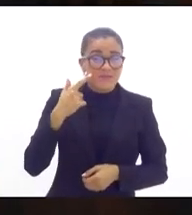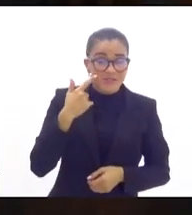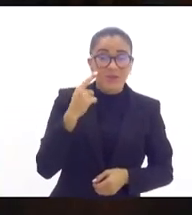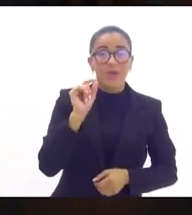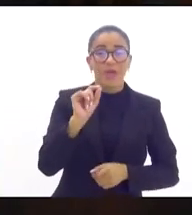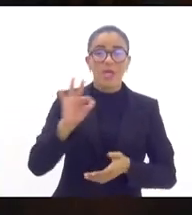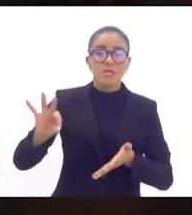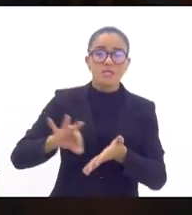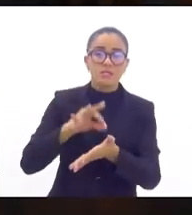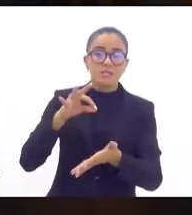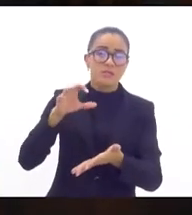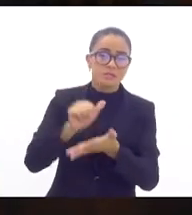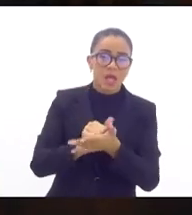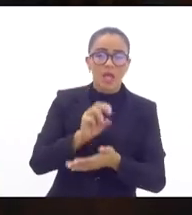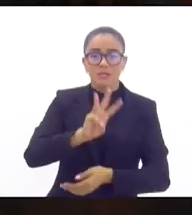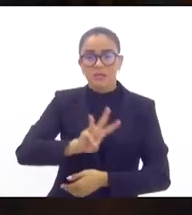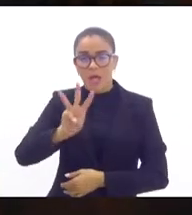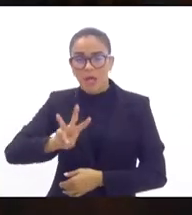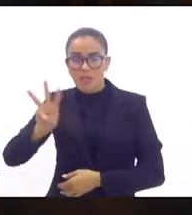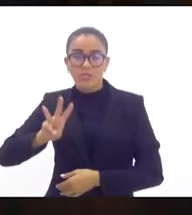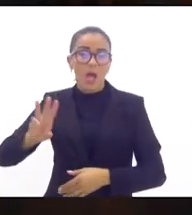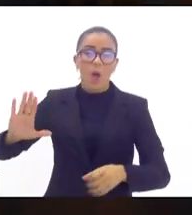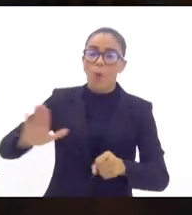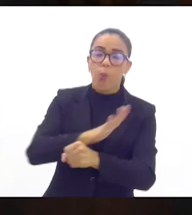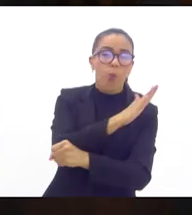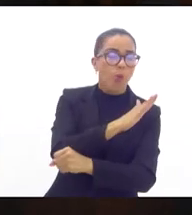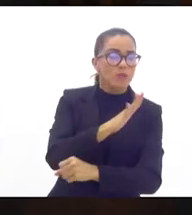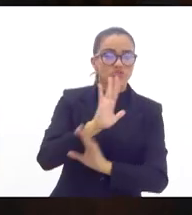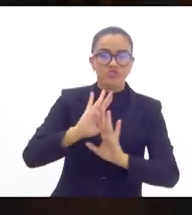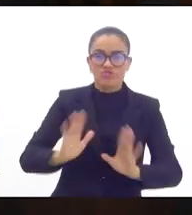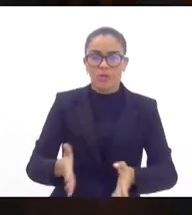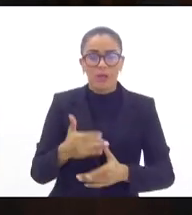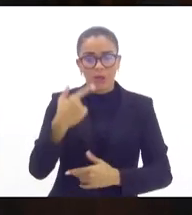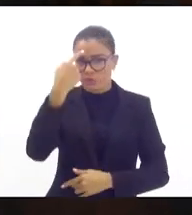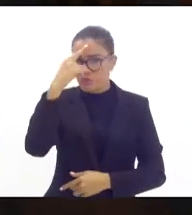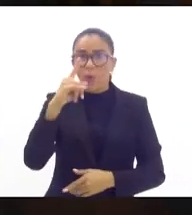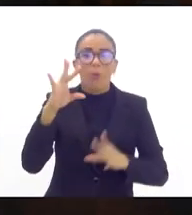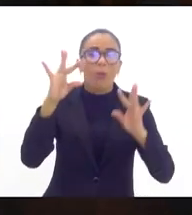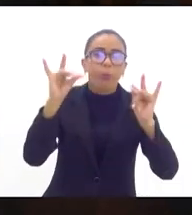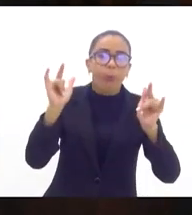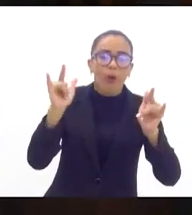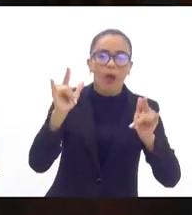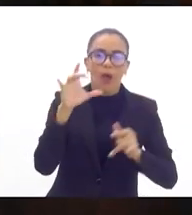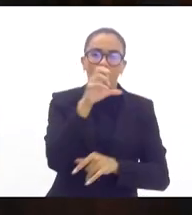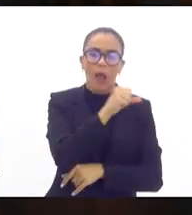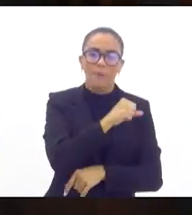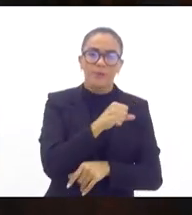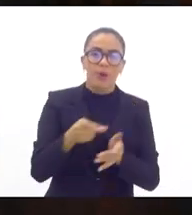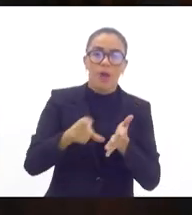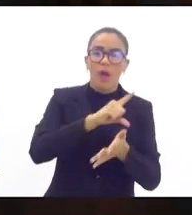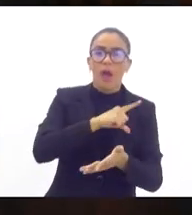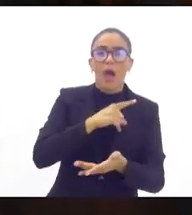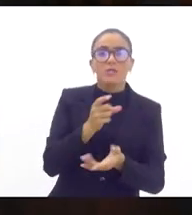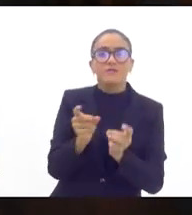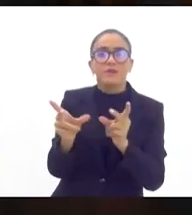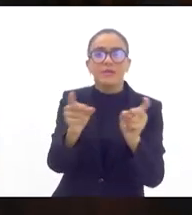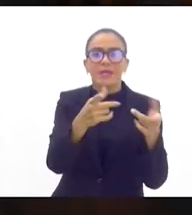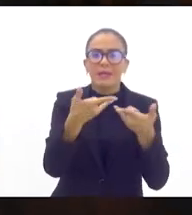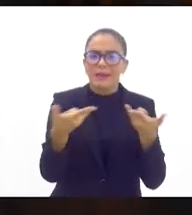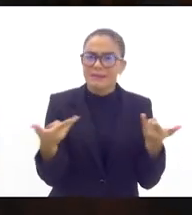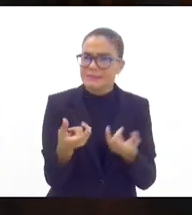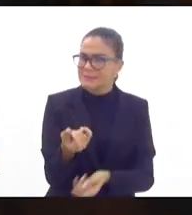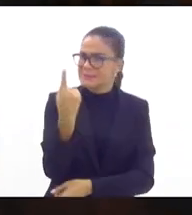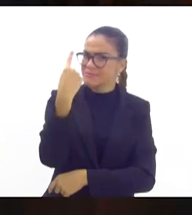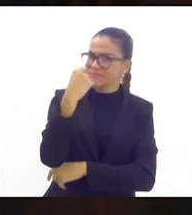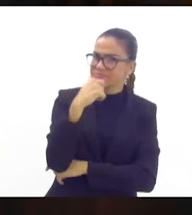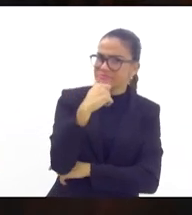fazer uma inscrição entrar no site lá quando o vídeo já tá esgotada há muito tempo que eu não sei como é que se esgota antes do jogo Antes de abrir a venda Mas isso acontece tá